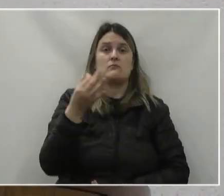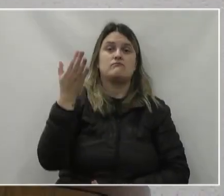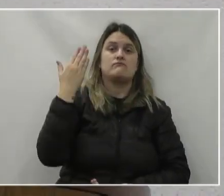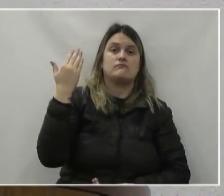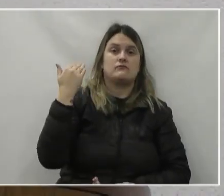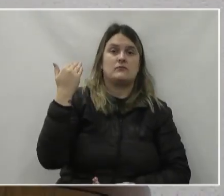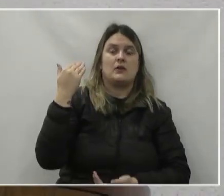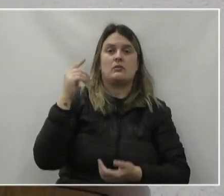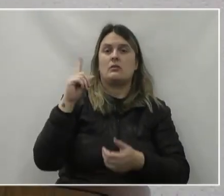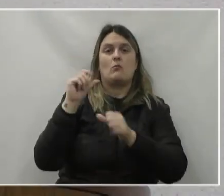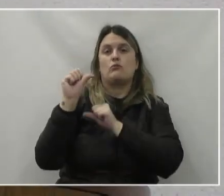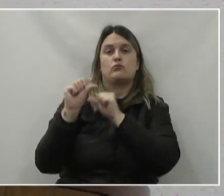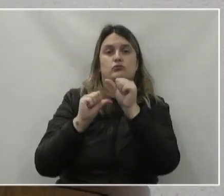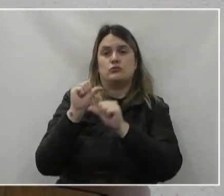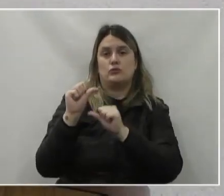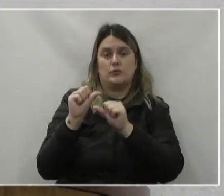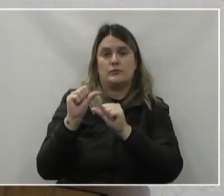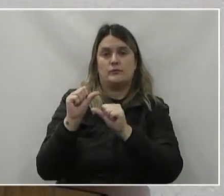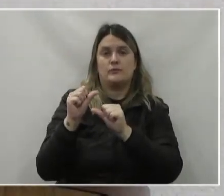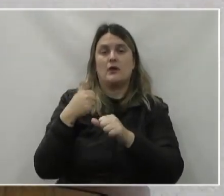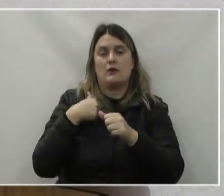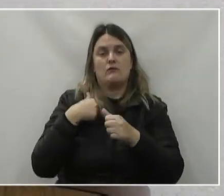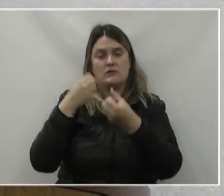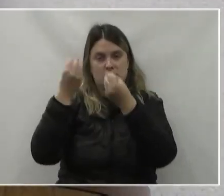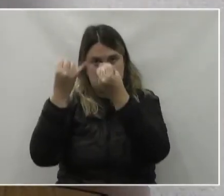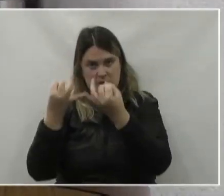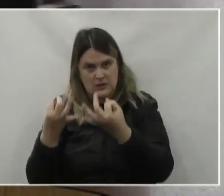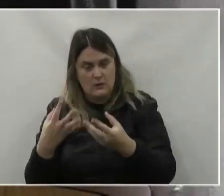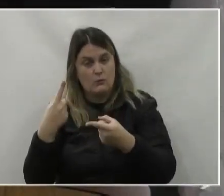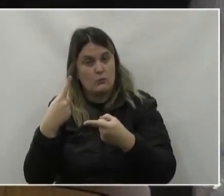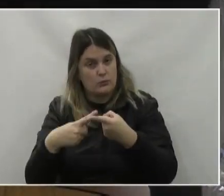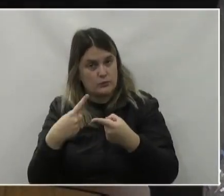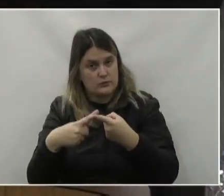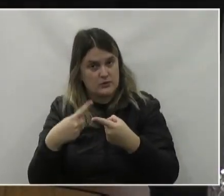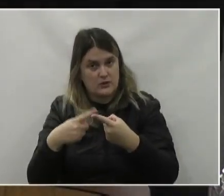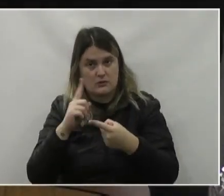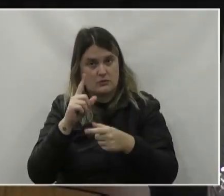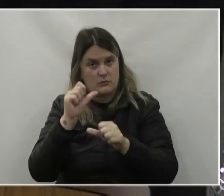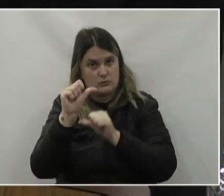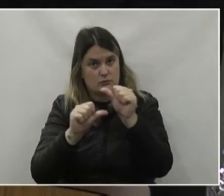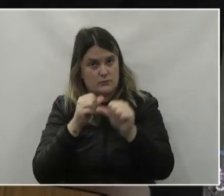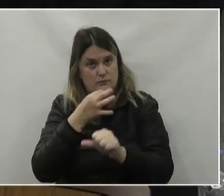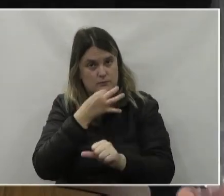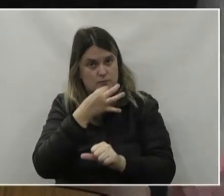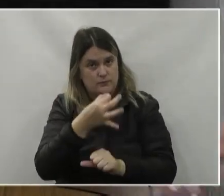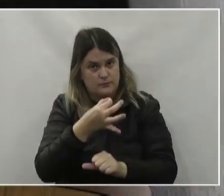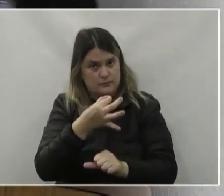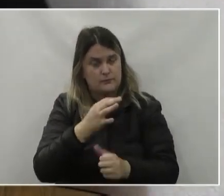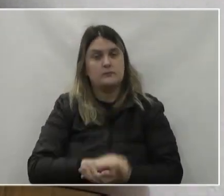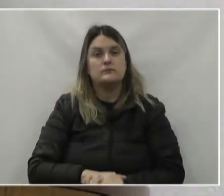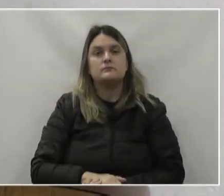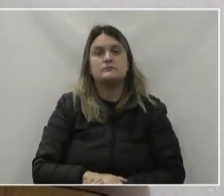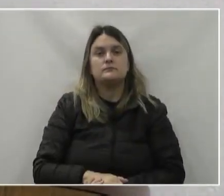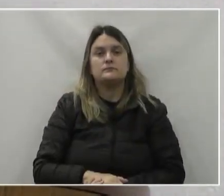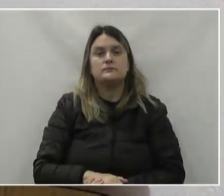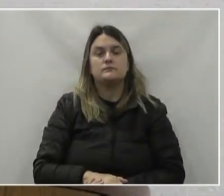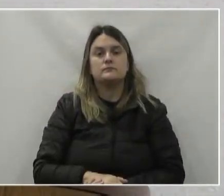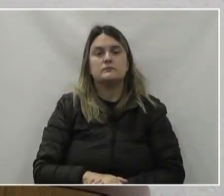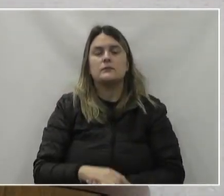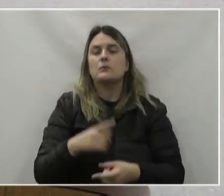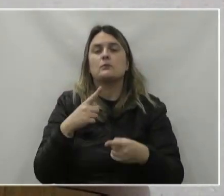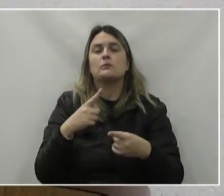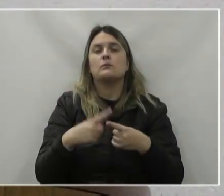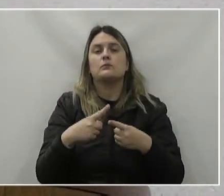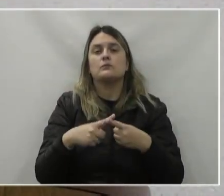não modificou, e assim eu vou colocar as razões do porquê ela não se modificou e por